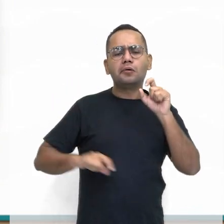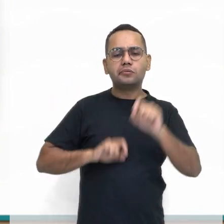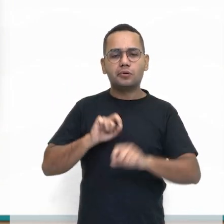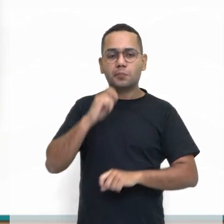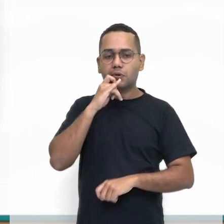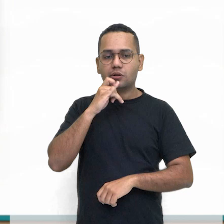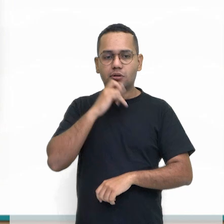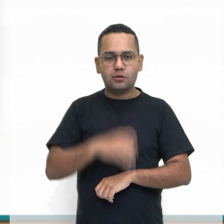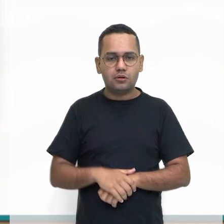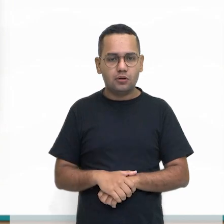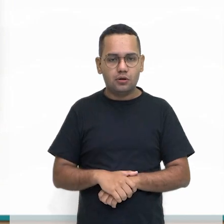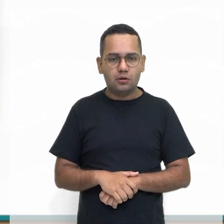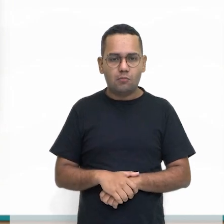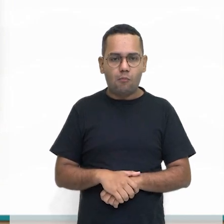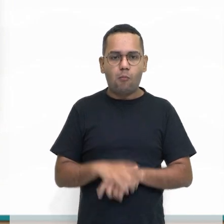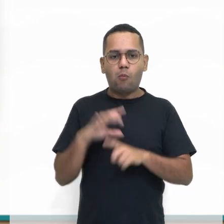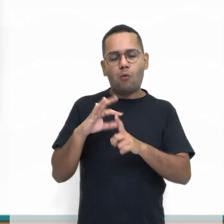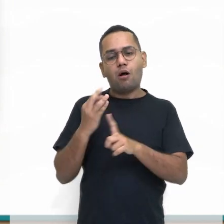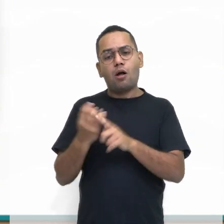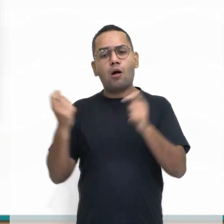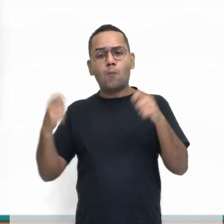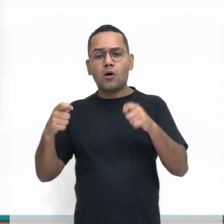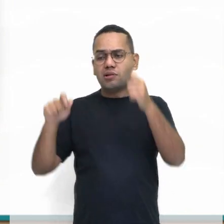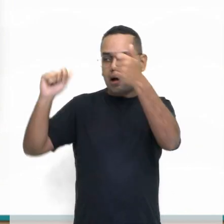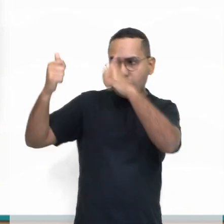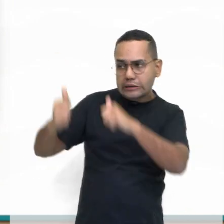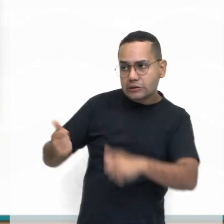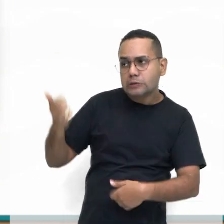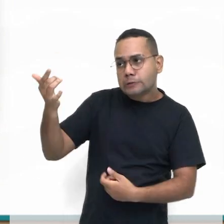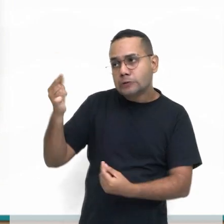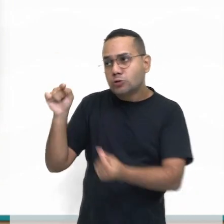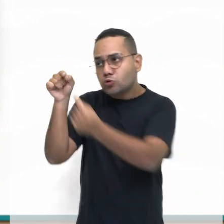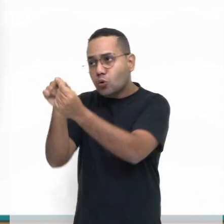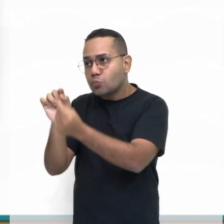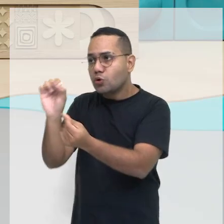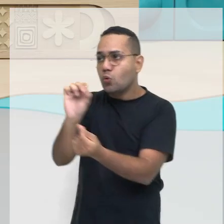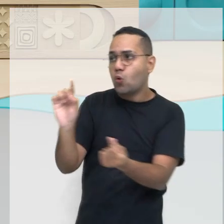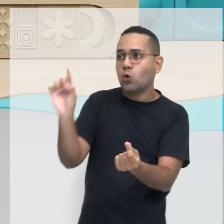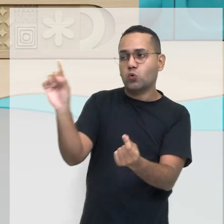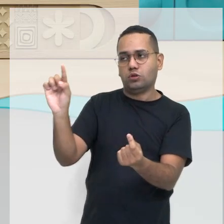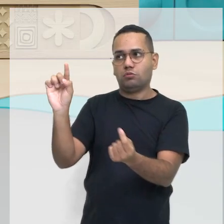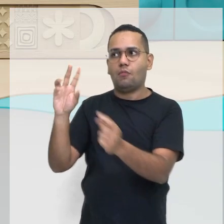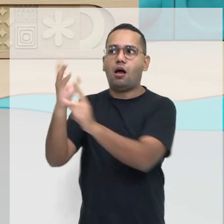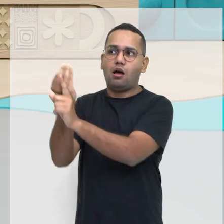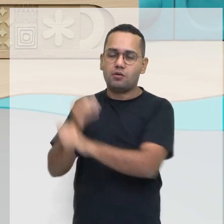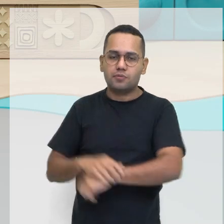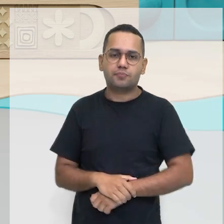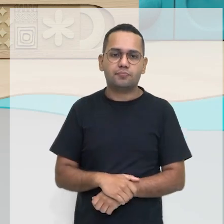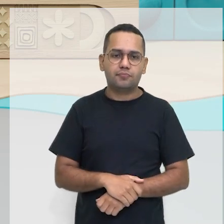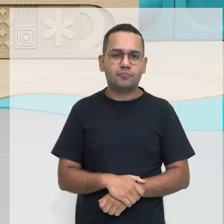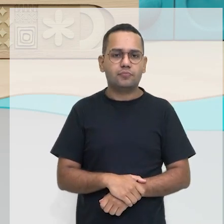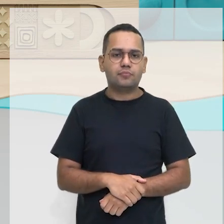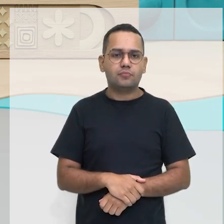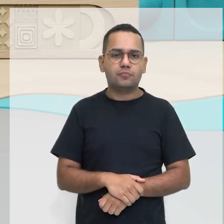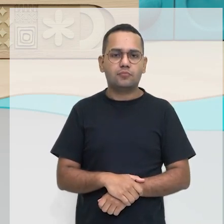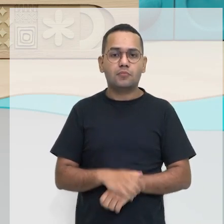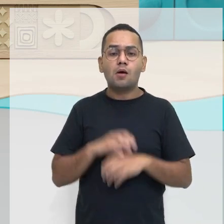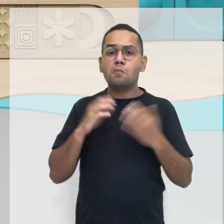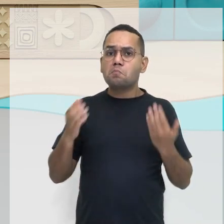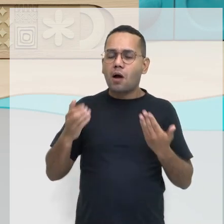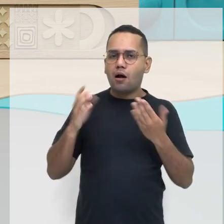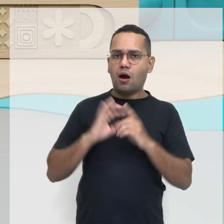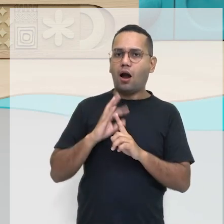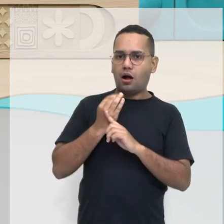pode ser considerado arte. Então, ele vai questionar, ele vai desafiar o mercado, ele